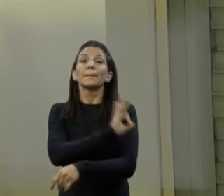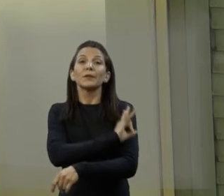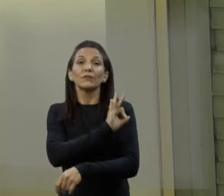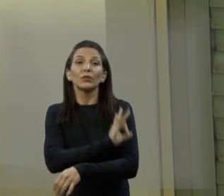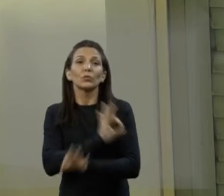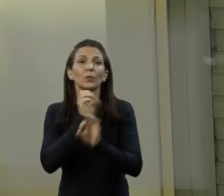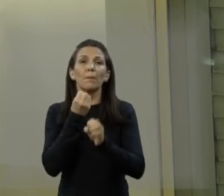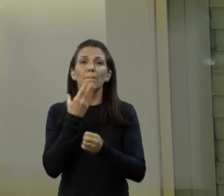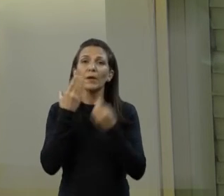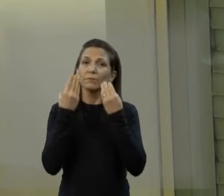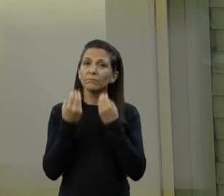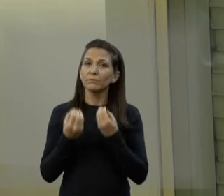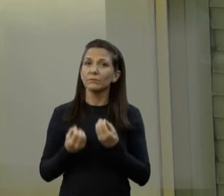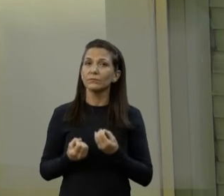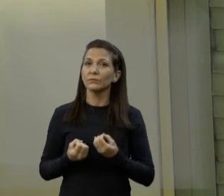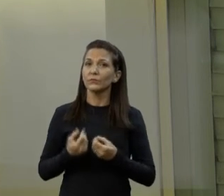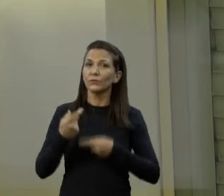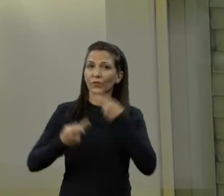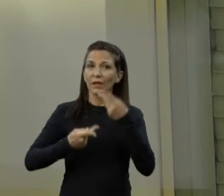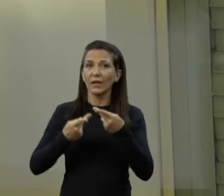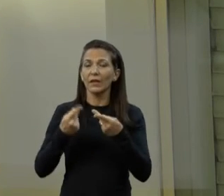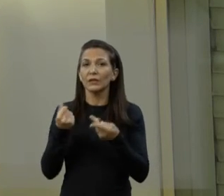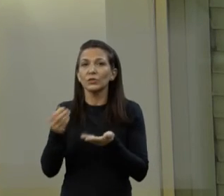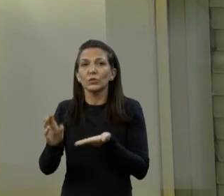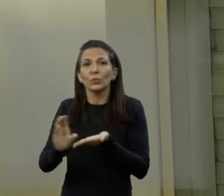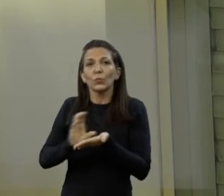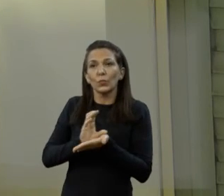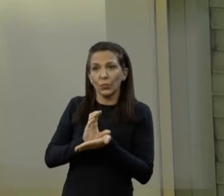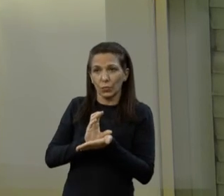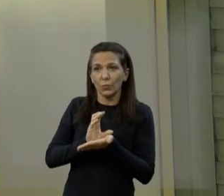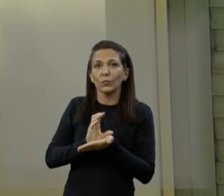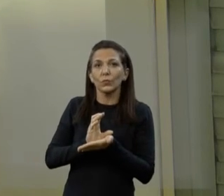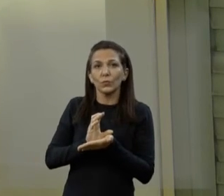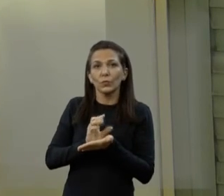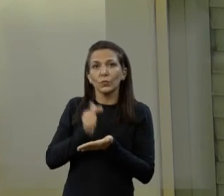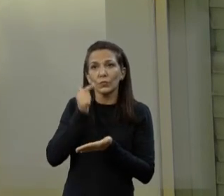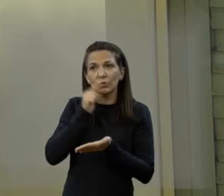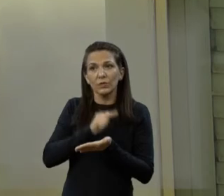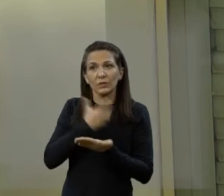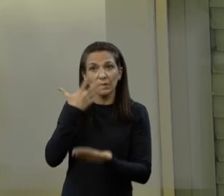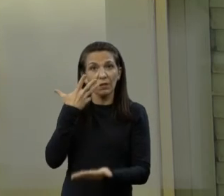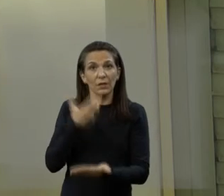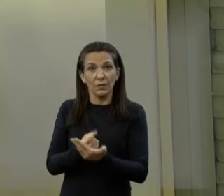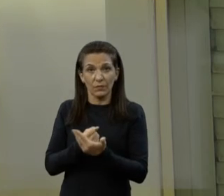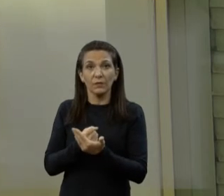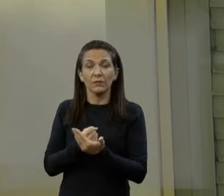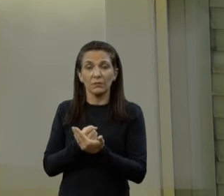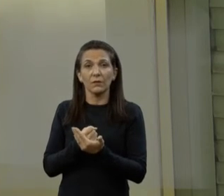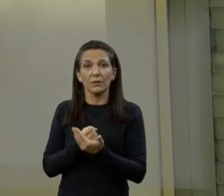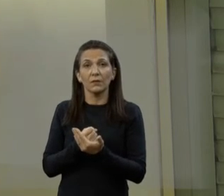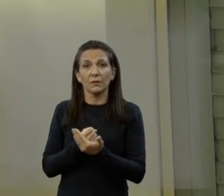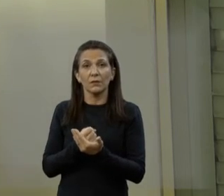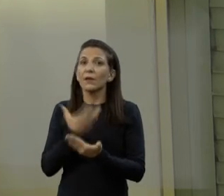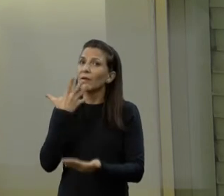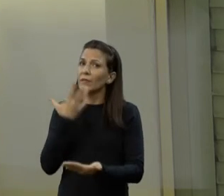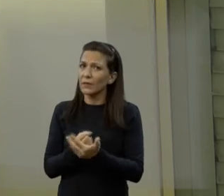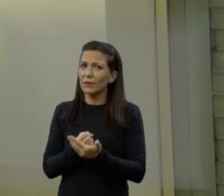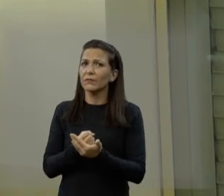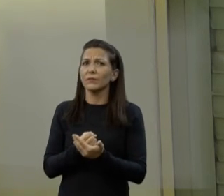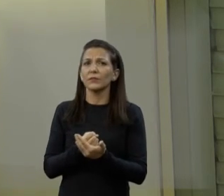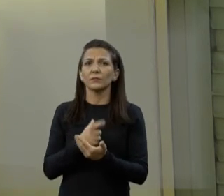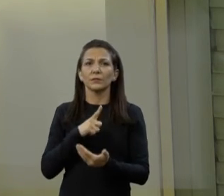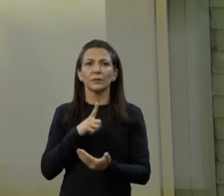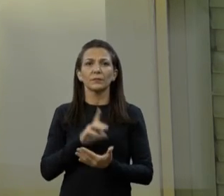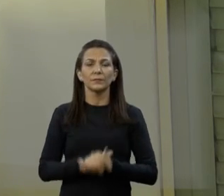por buscar essa nova fonte de arrecadação já está sendo gravado Trends lá no Big Brother toda hora tá sendo gravado